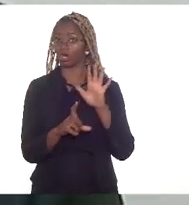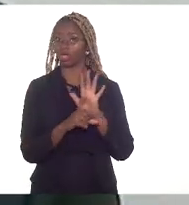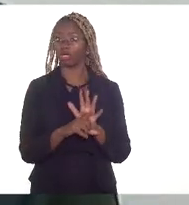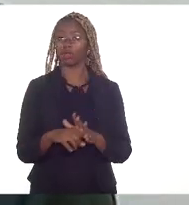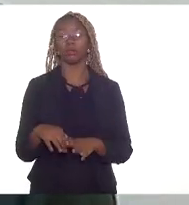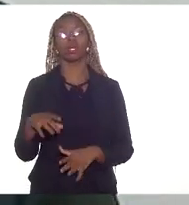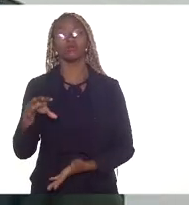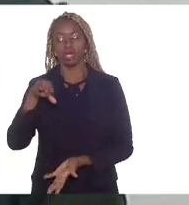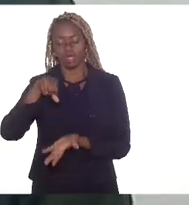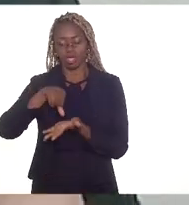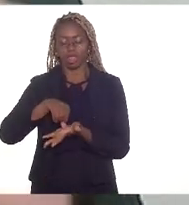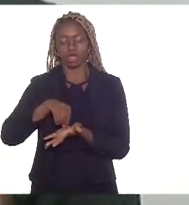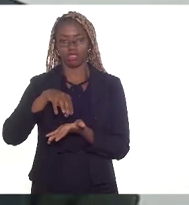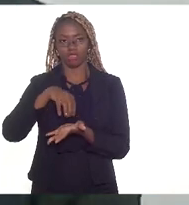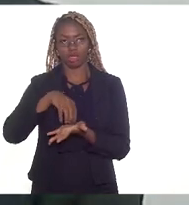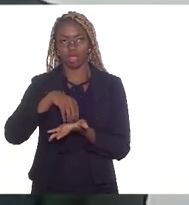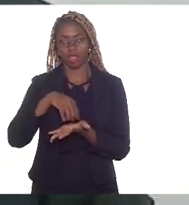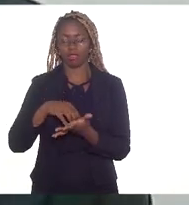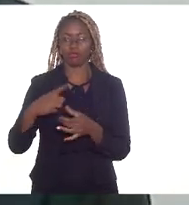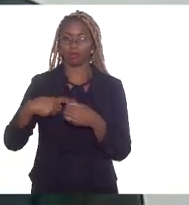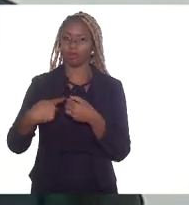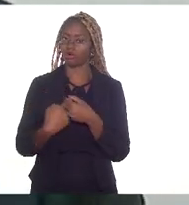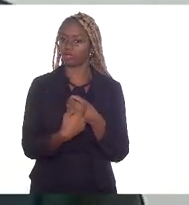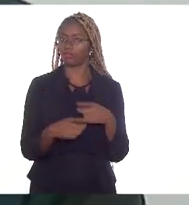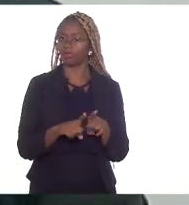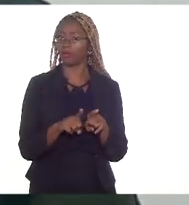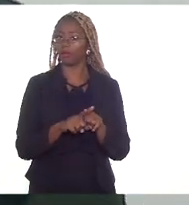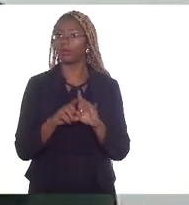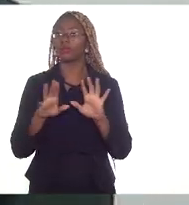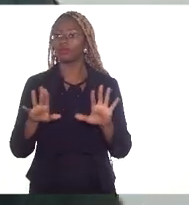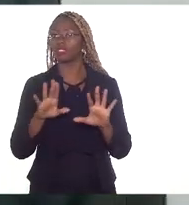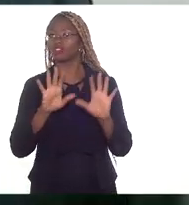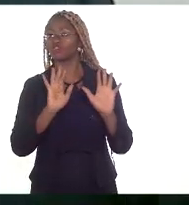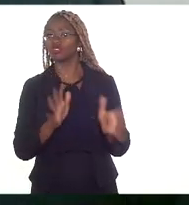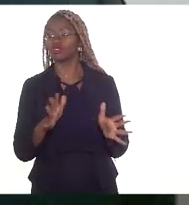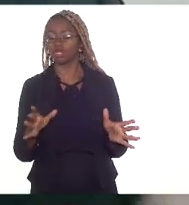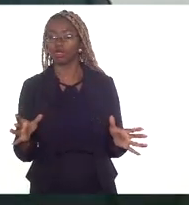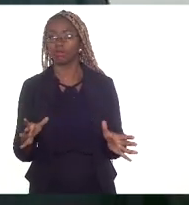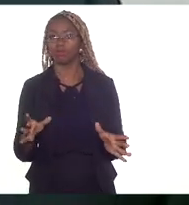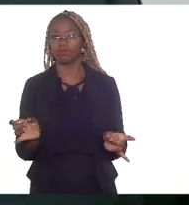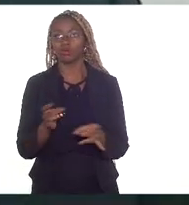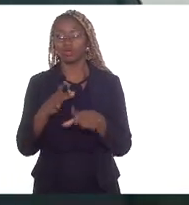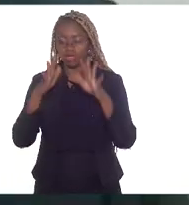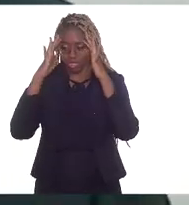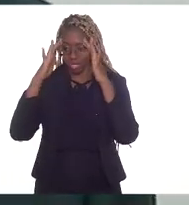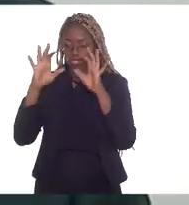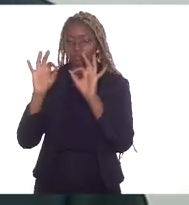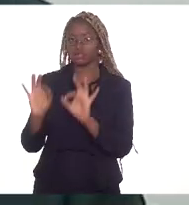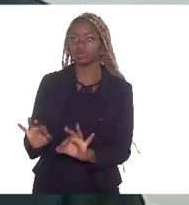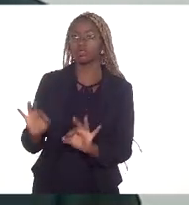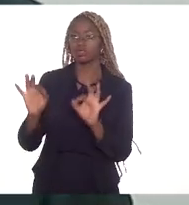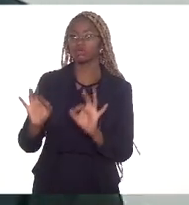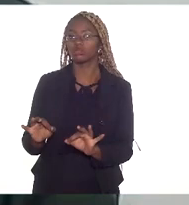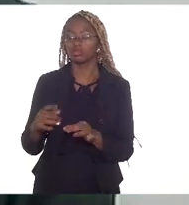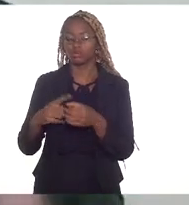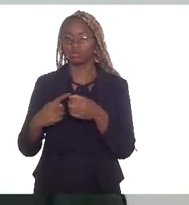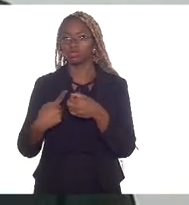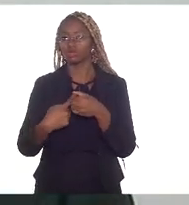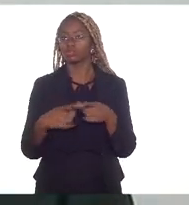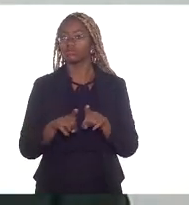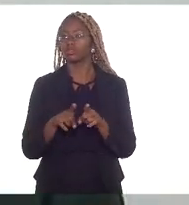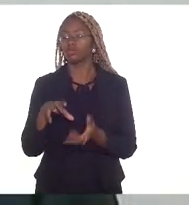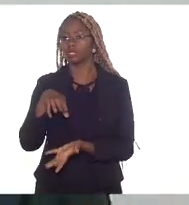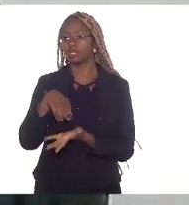quero ressaltar, mesmo já determinando cota parte por lei para os municípios e para a capital,